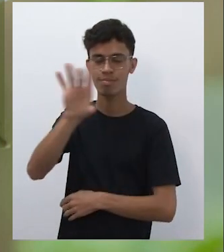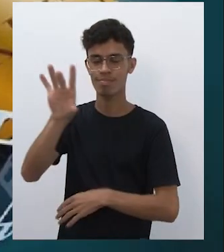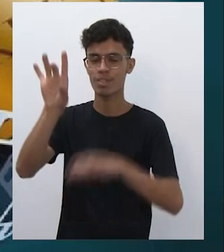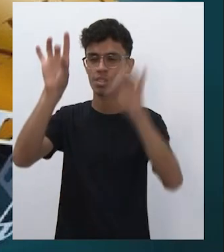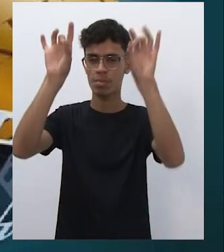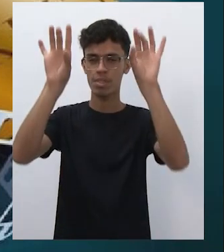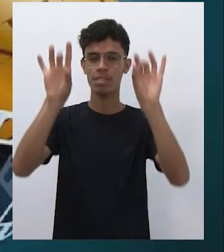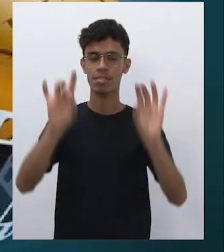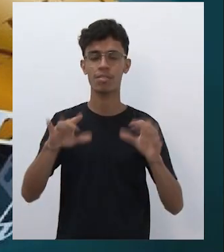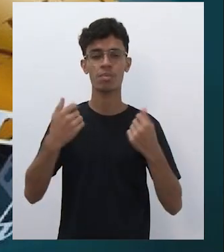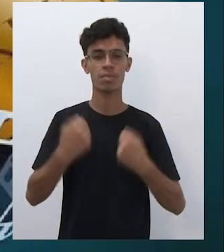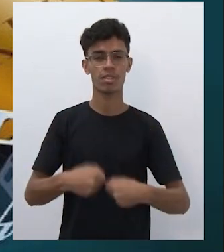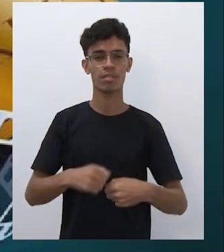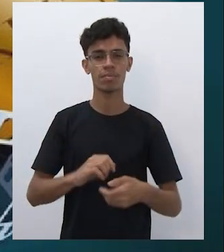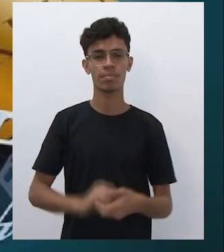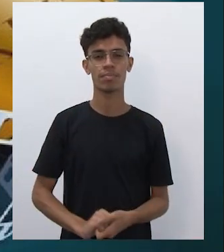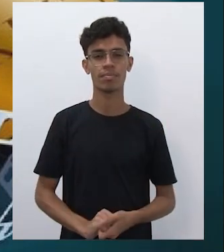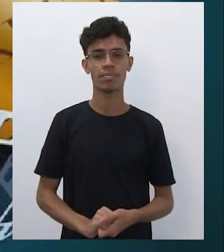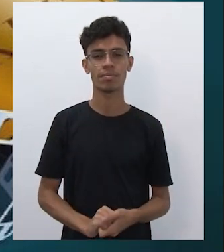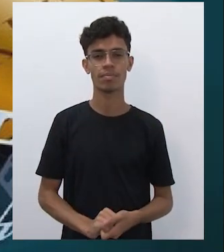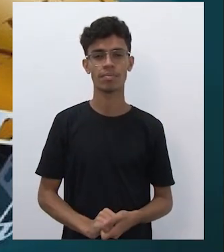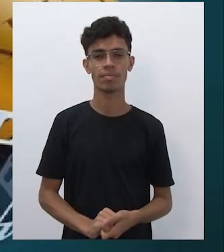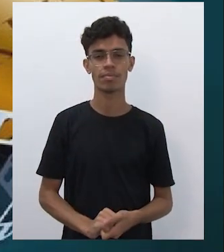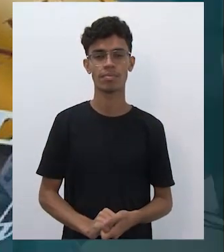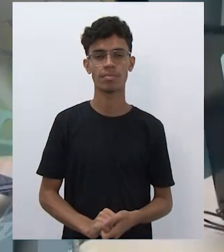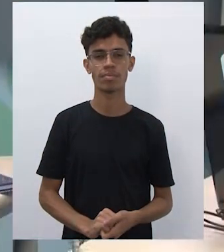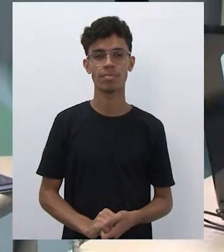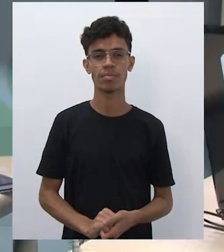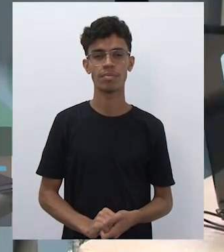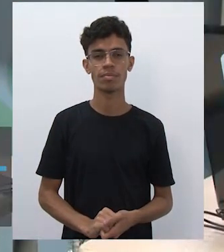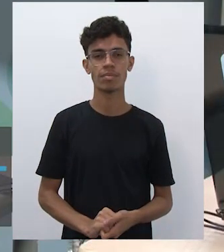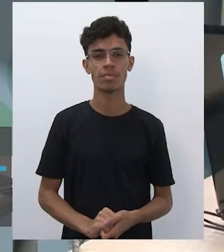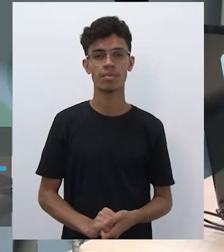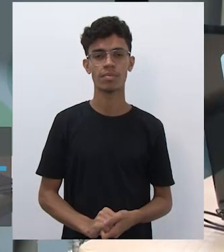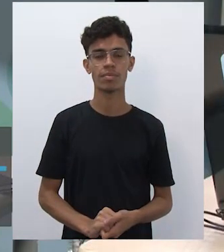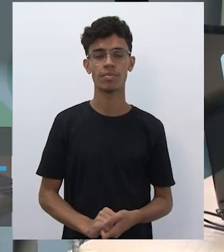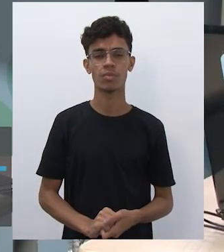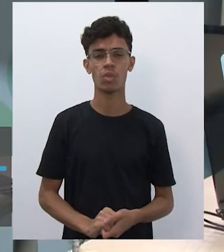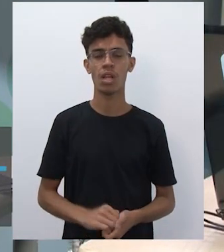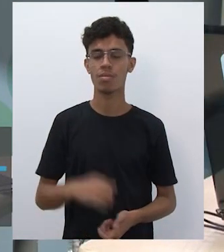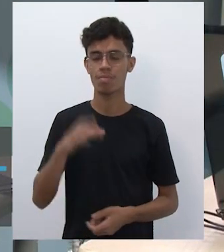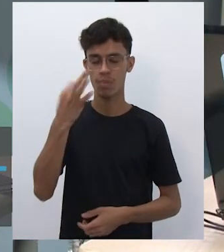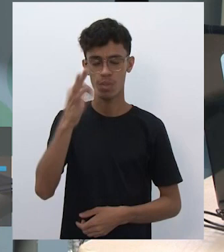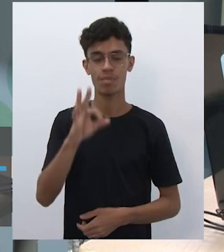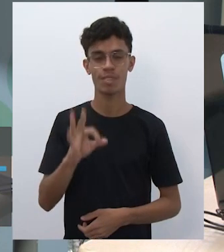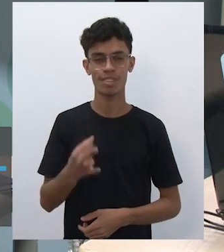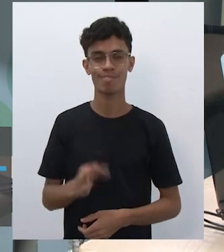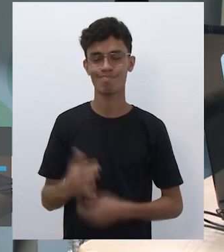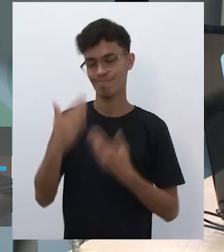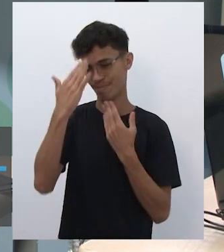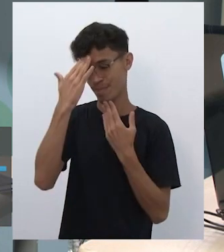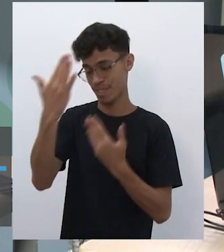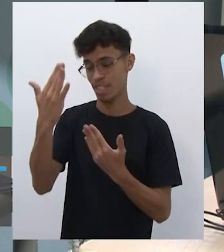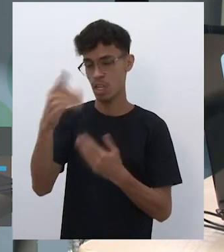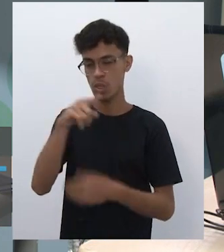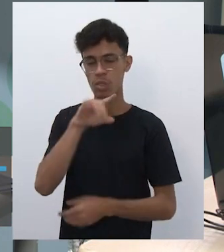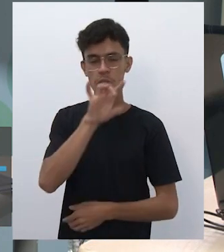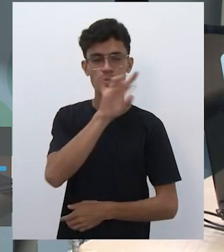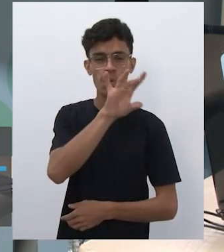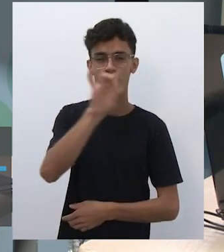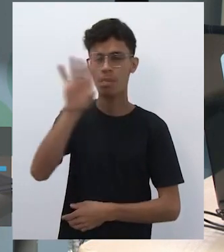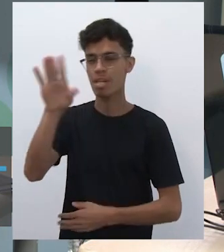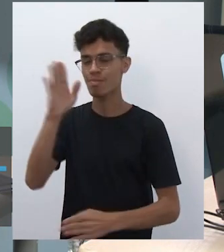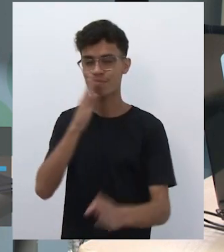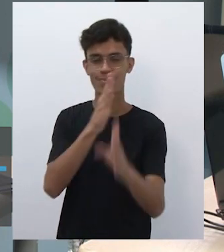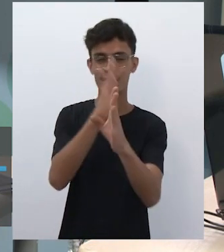necessária. Sensacional, professor Anderson. Muito obrigada, que possamos encontrar vários beijas-flores, né? Isso. No